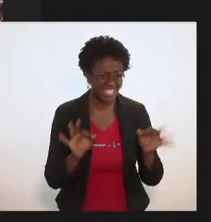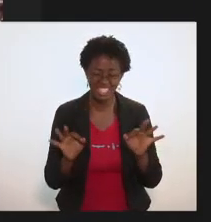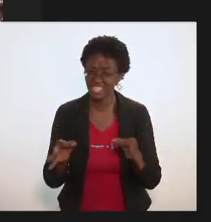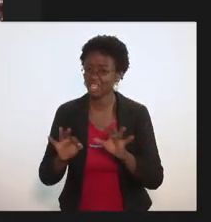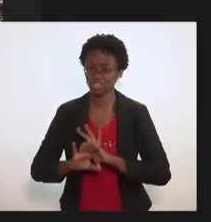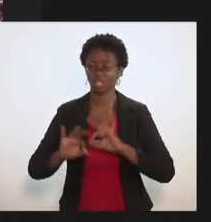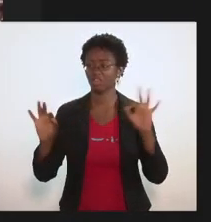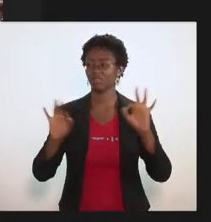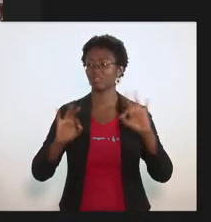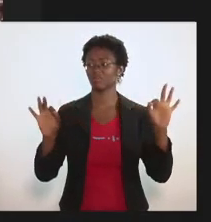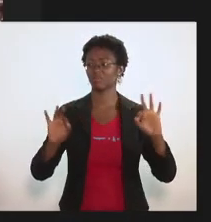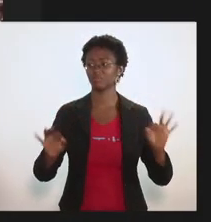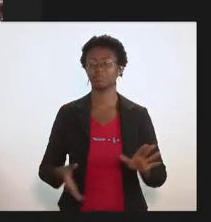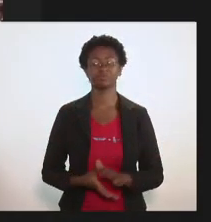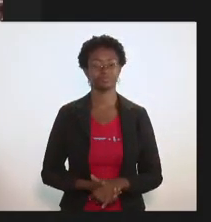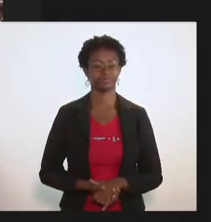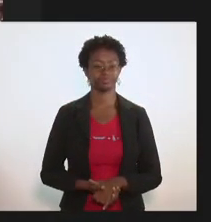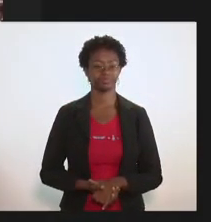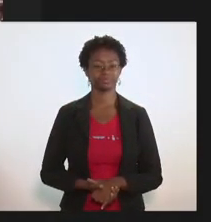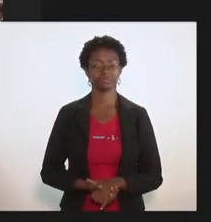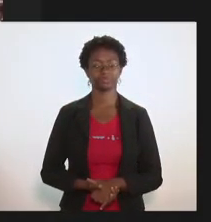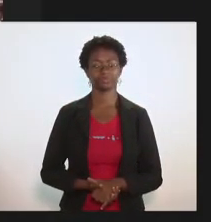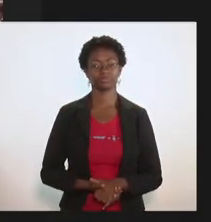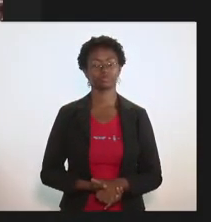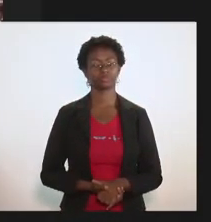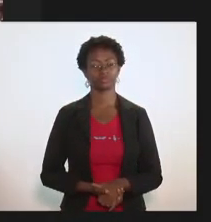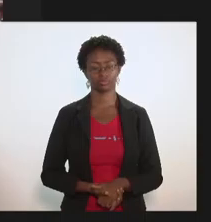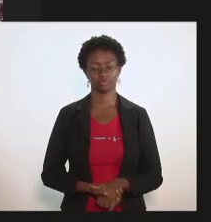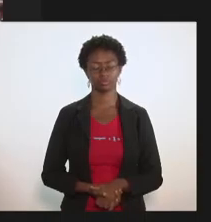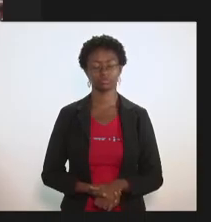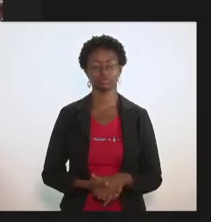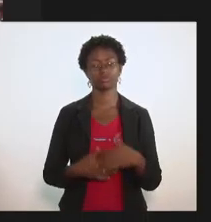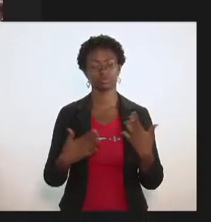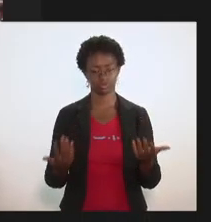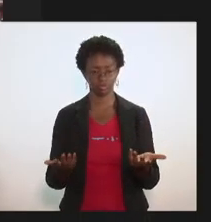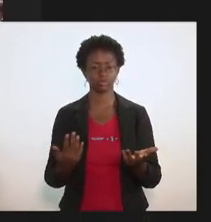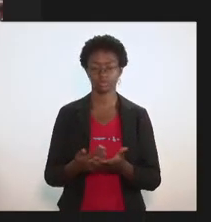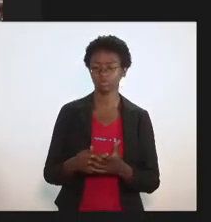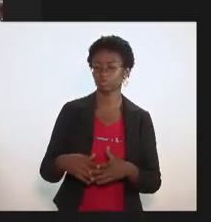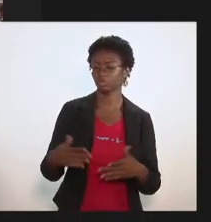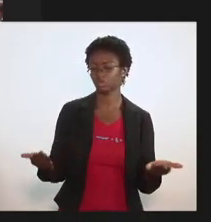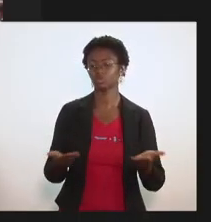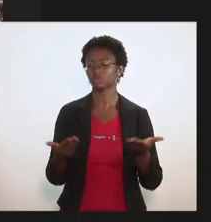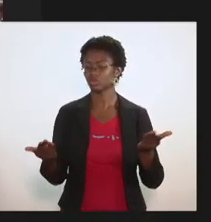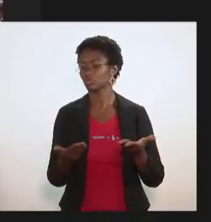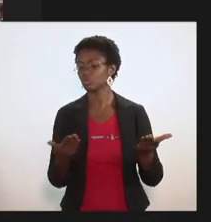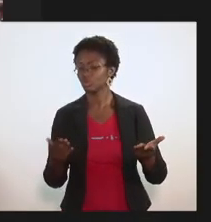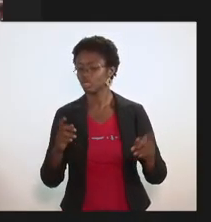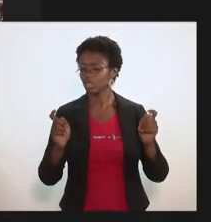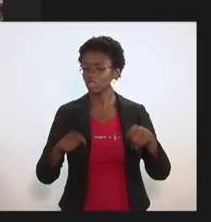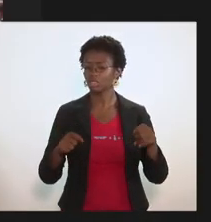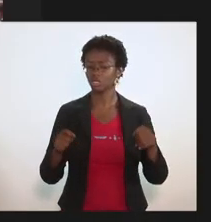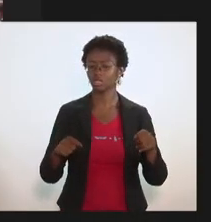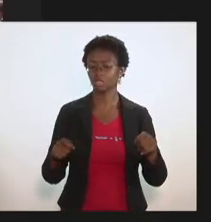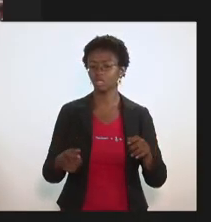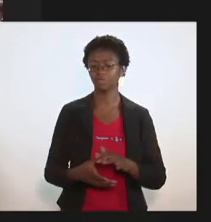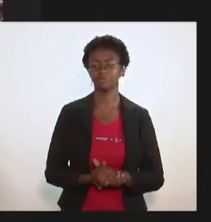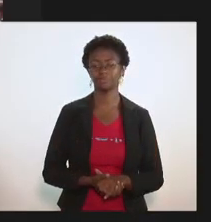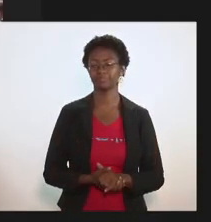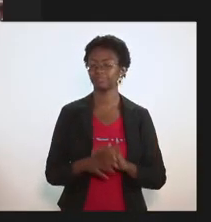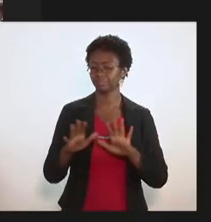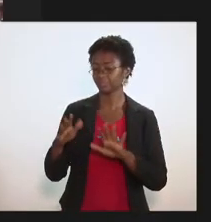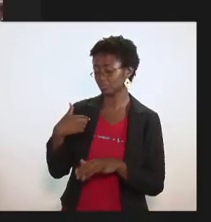votar vírgula desde que seja cumprida as leis de... Paz e amor. As leis de nível de ruído. Tem acordo?